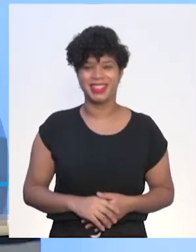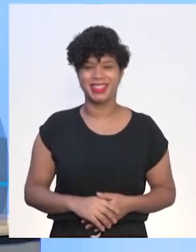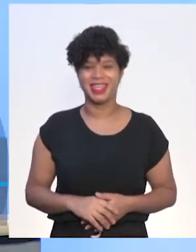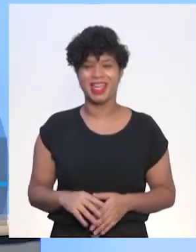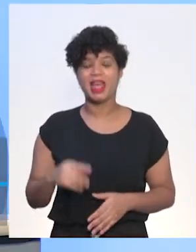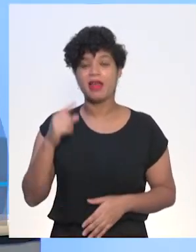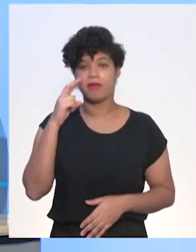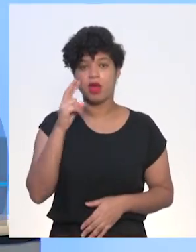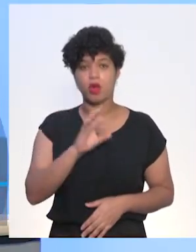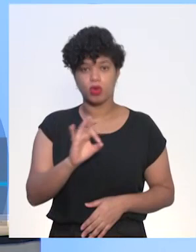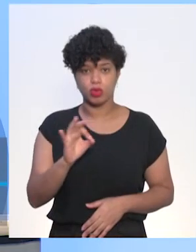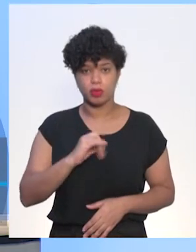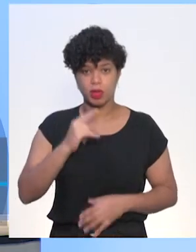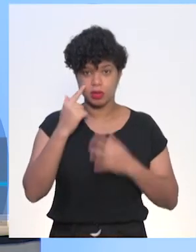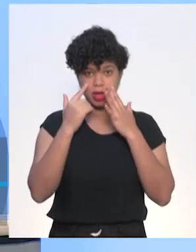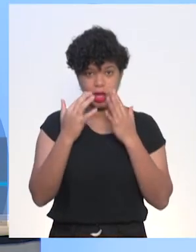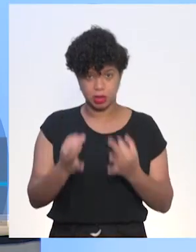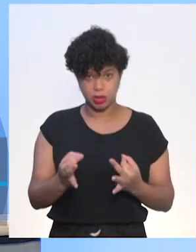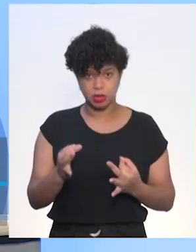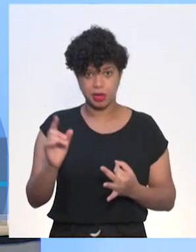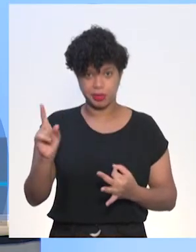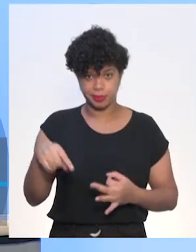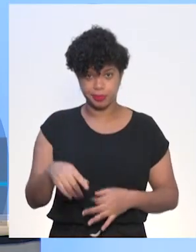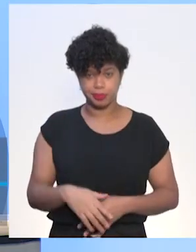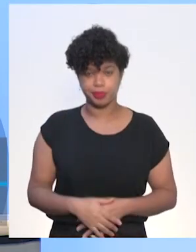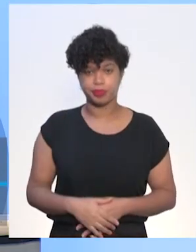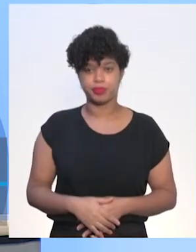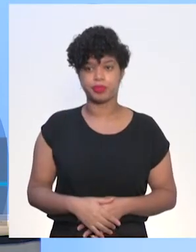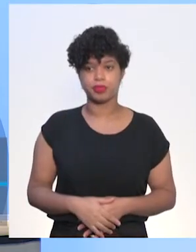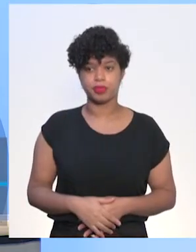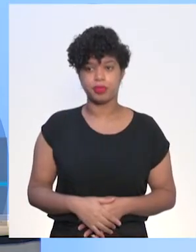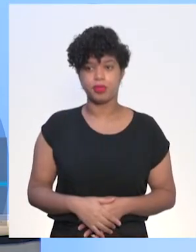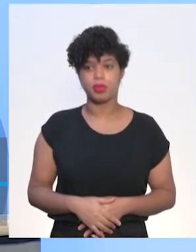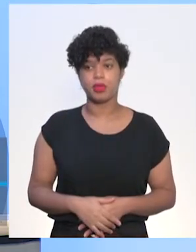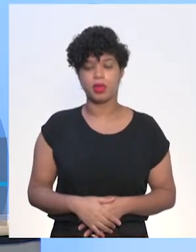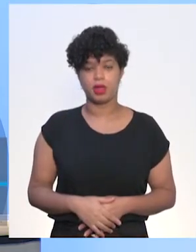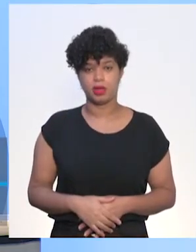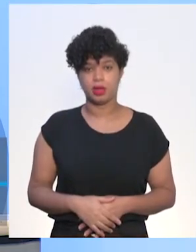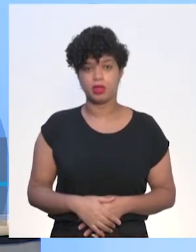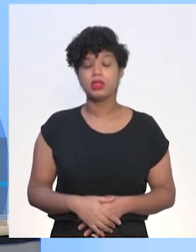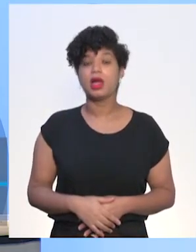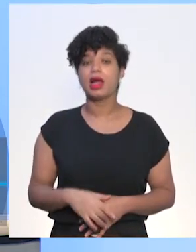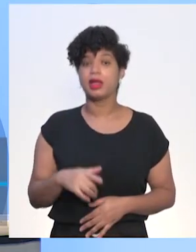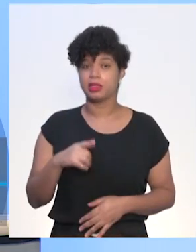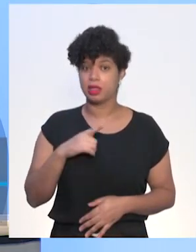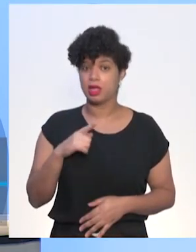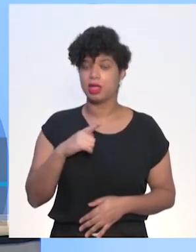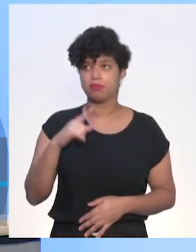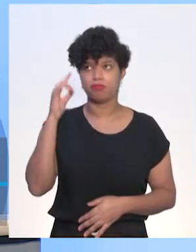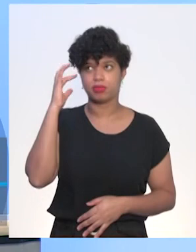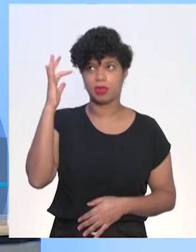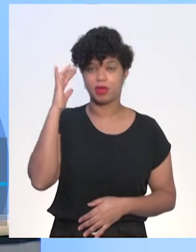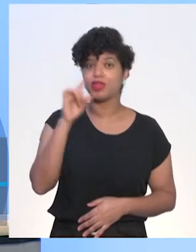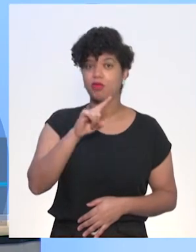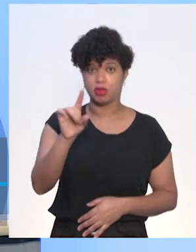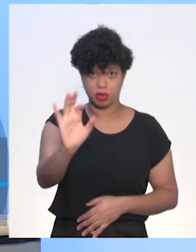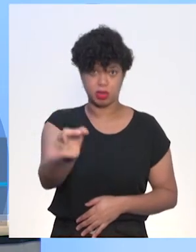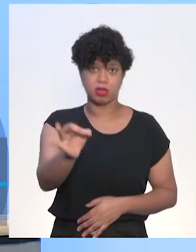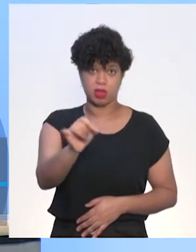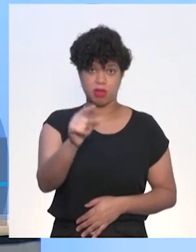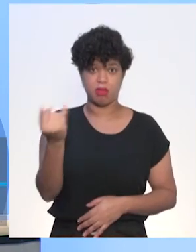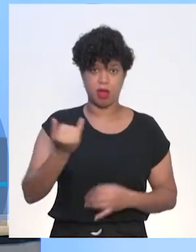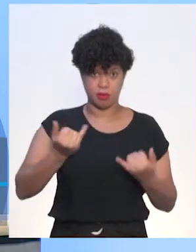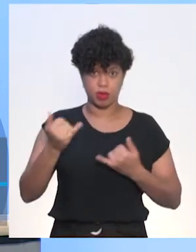já na então prestem atenção era era era esse raciocínio que eu estava esperando de vocês